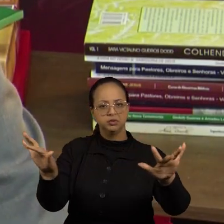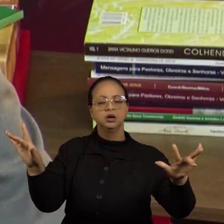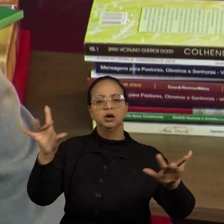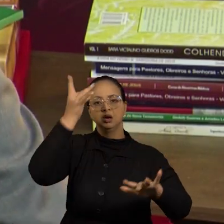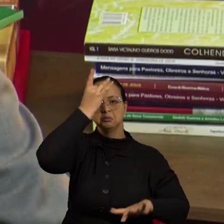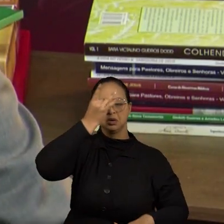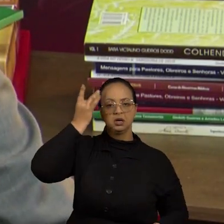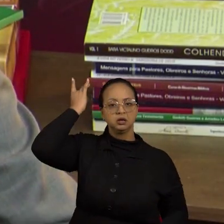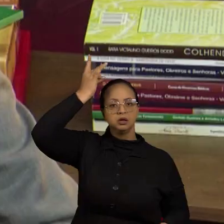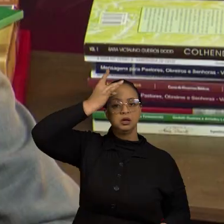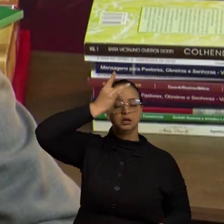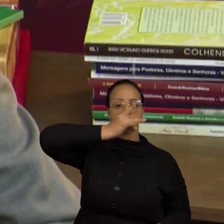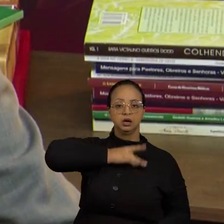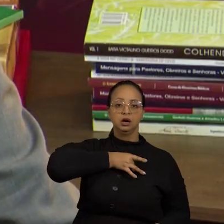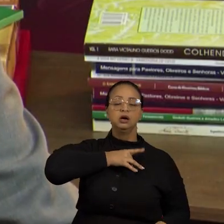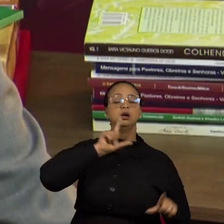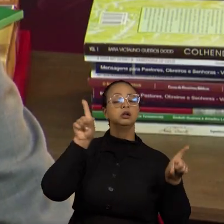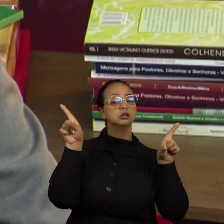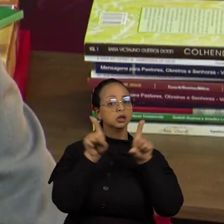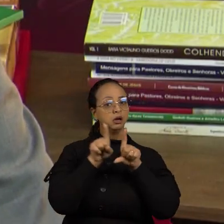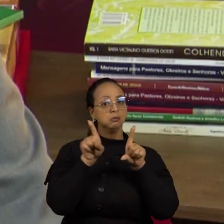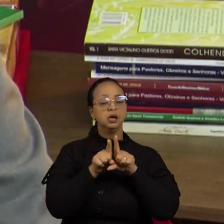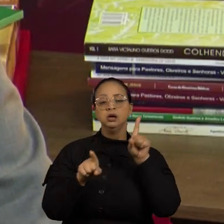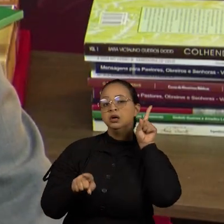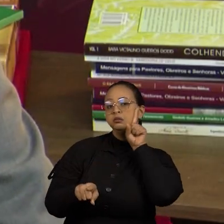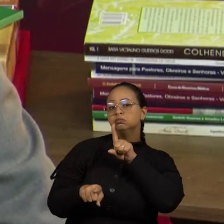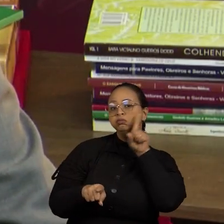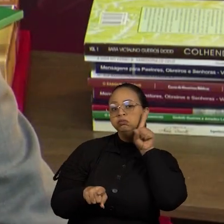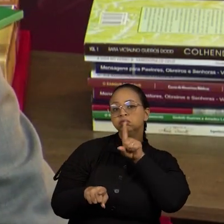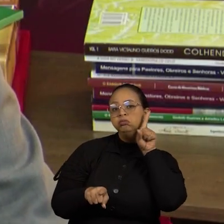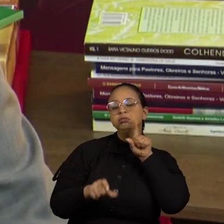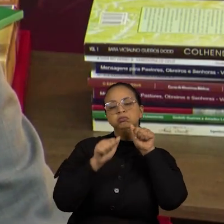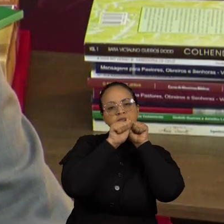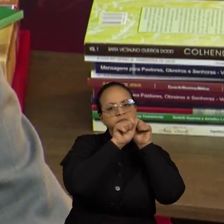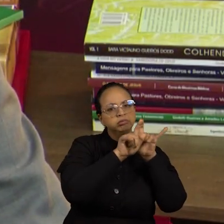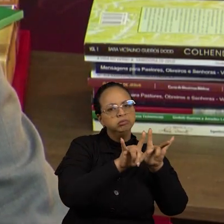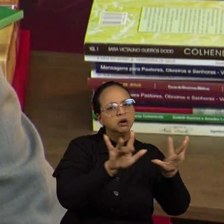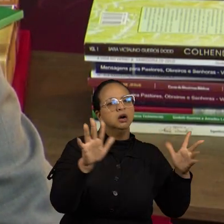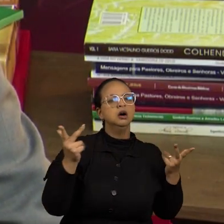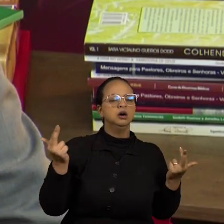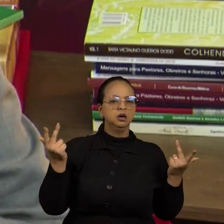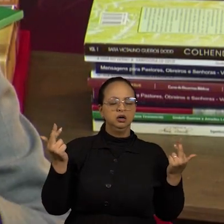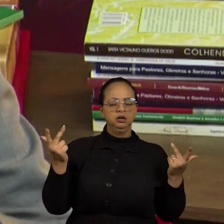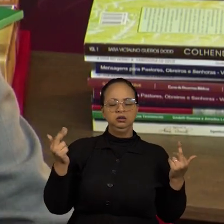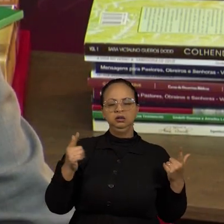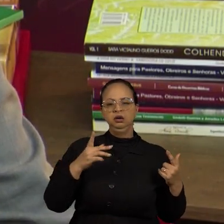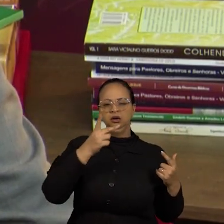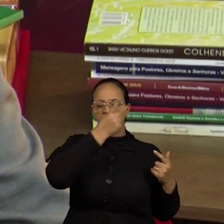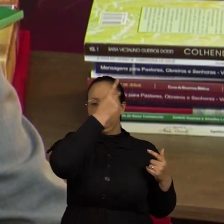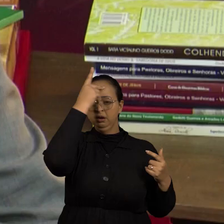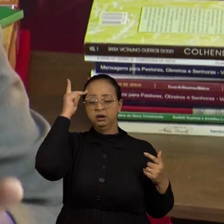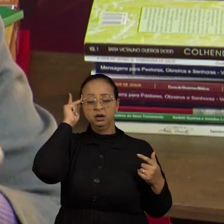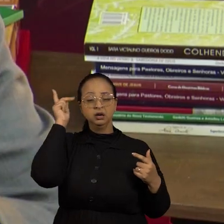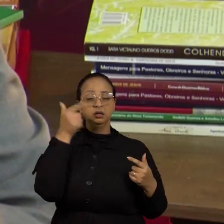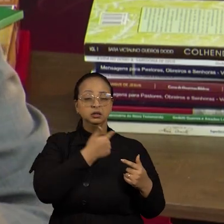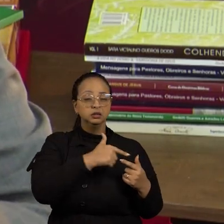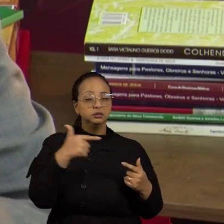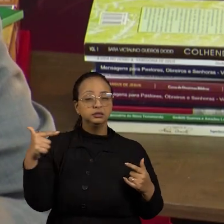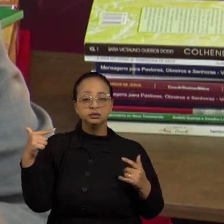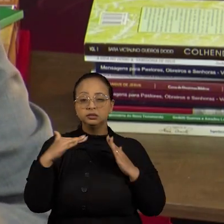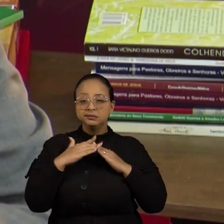avivamentos, a gente vai para os Estados Unidos, nós vamos ver isso, as pessoas, eu vou usar esse termo aqui, as pessoas desigrejadas, as